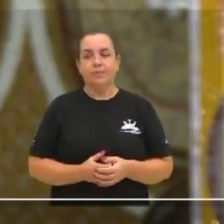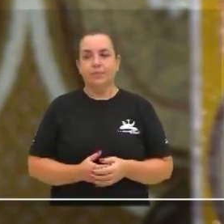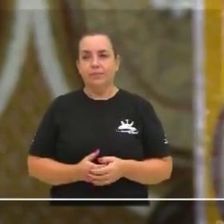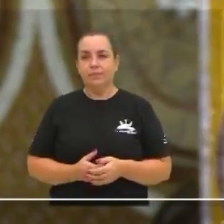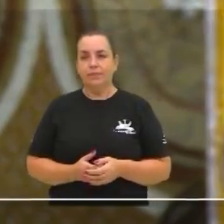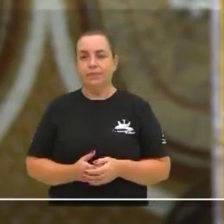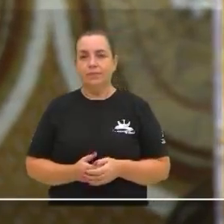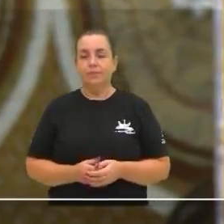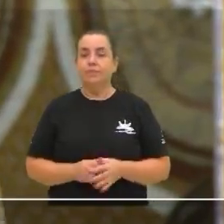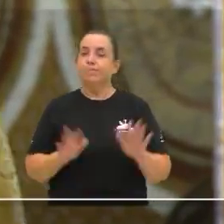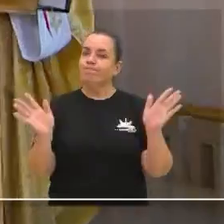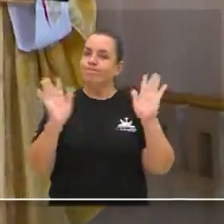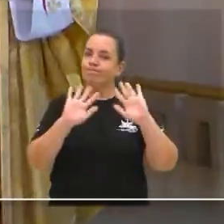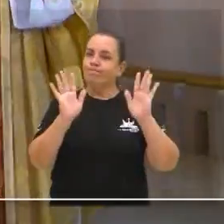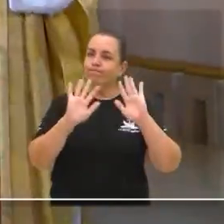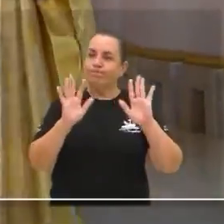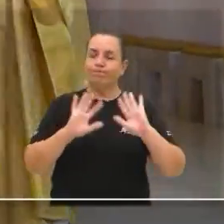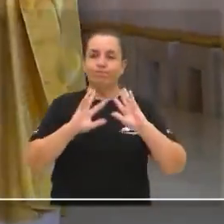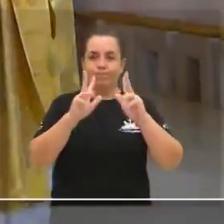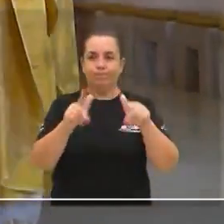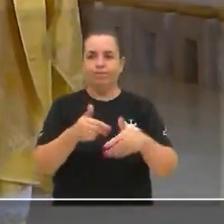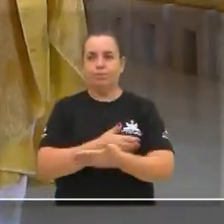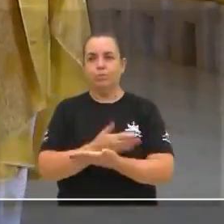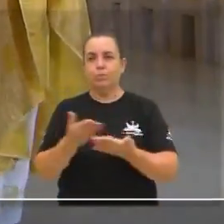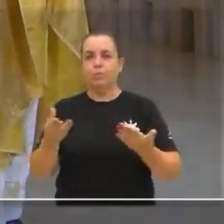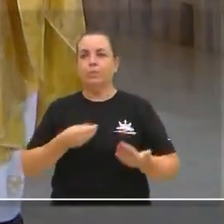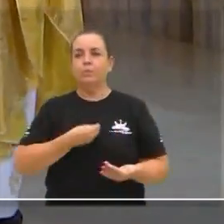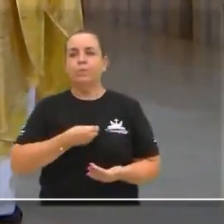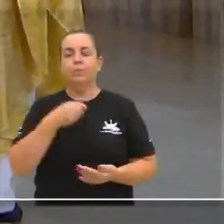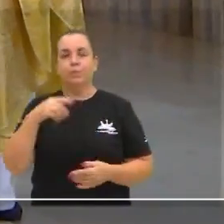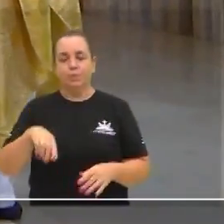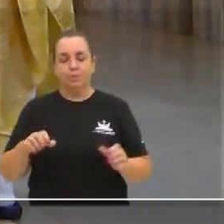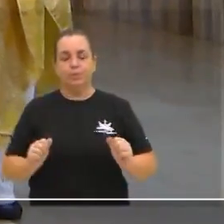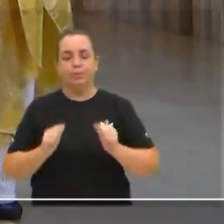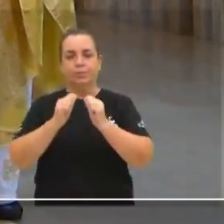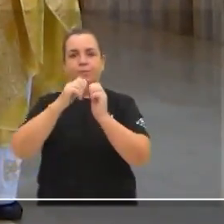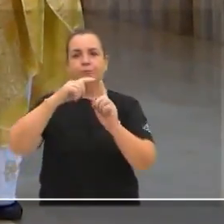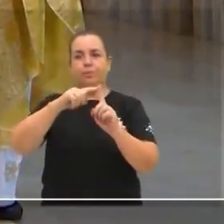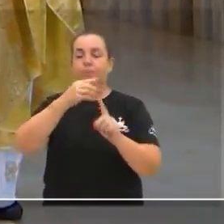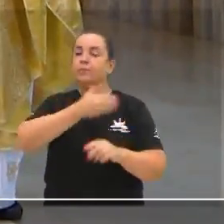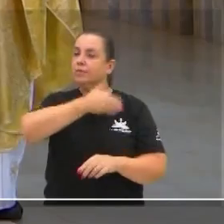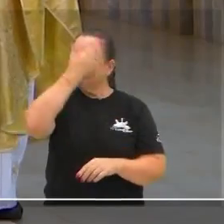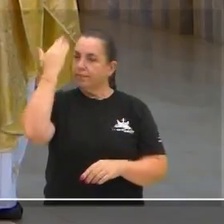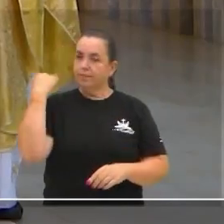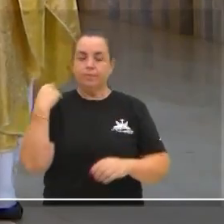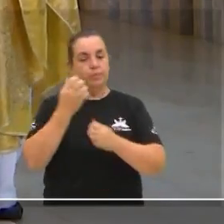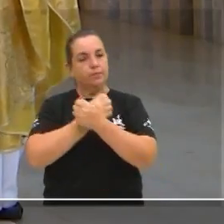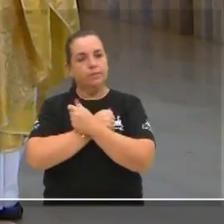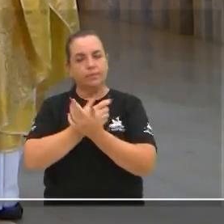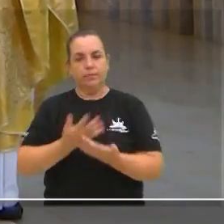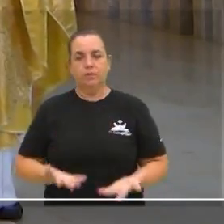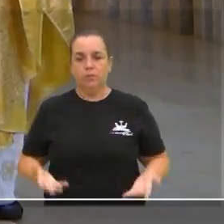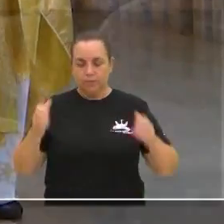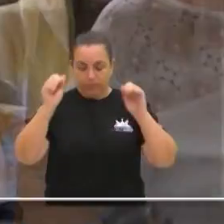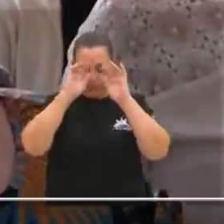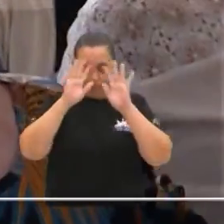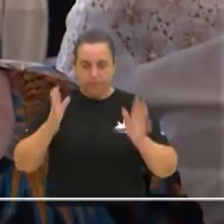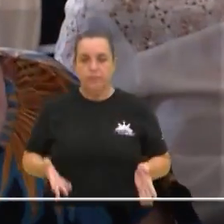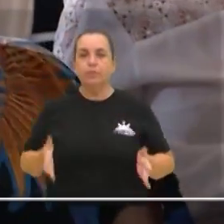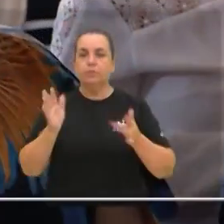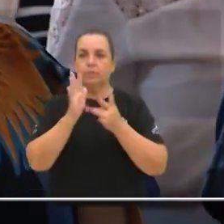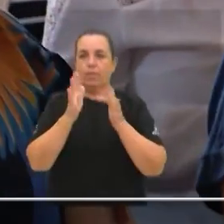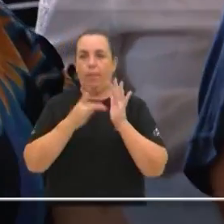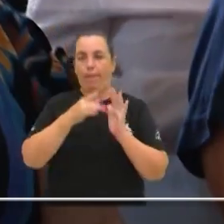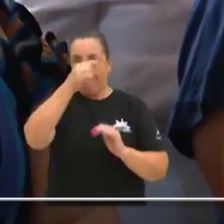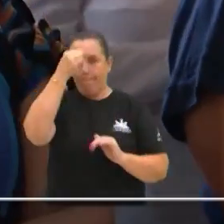lugar. Quero saudar a todos que estão aqui no santuário de Nossa Senhora de Guadalupe e Jesus